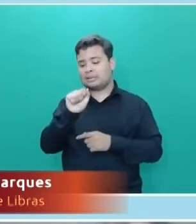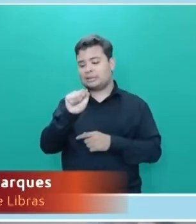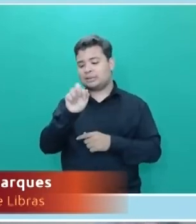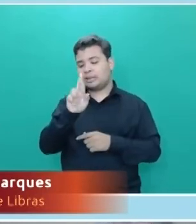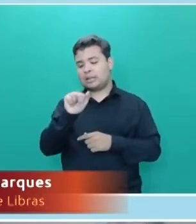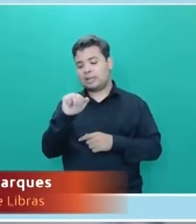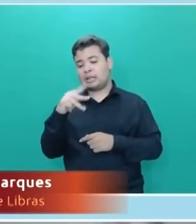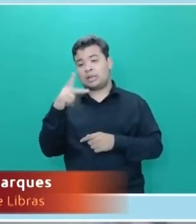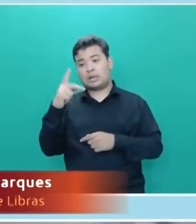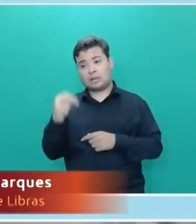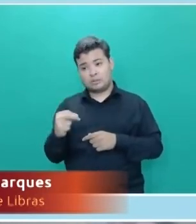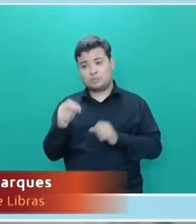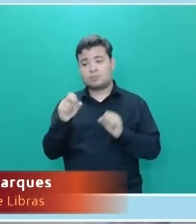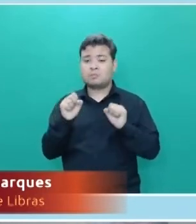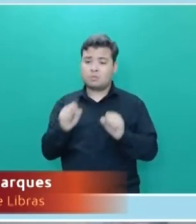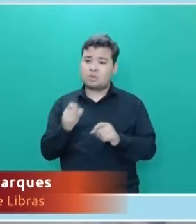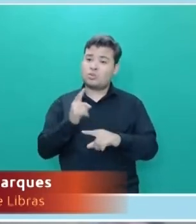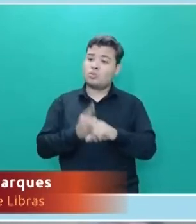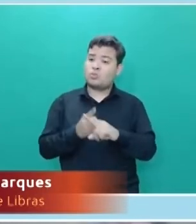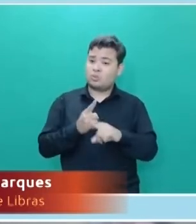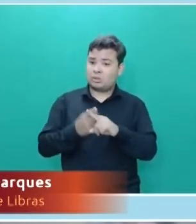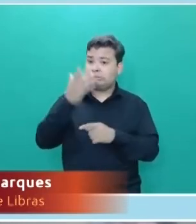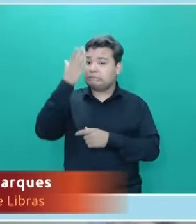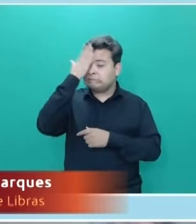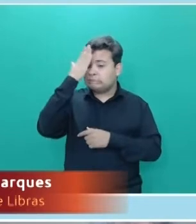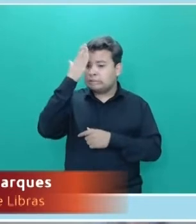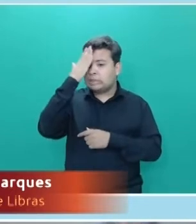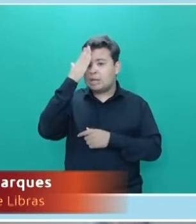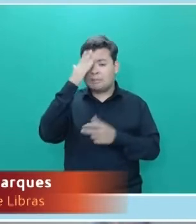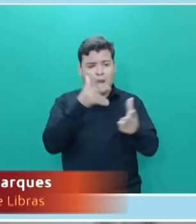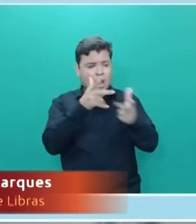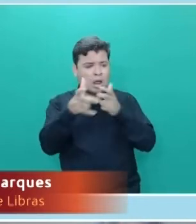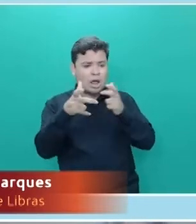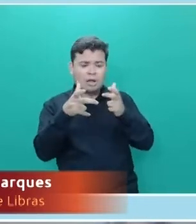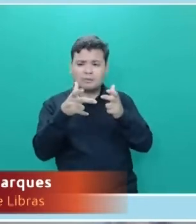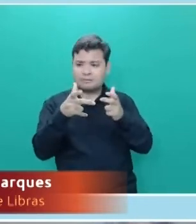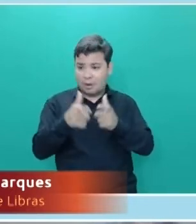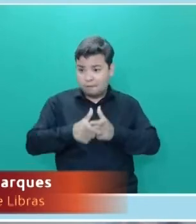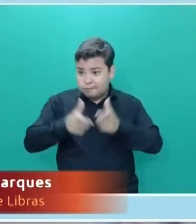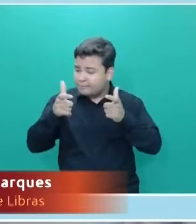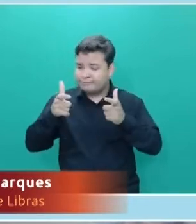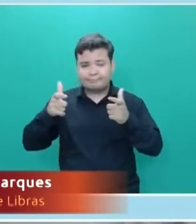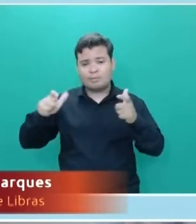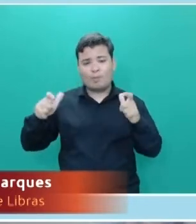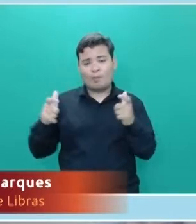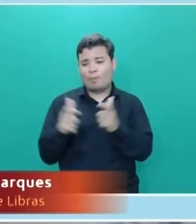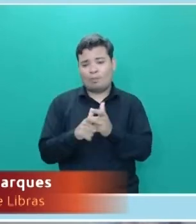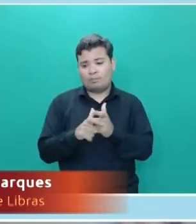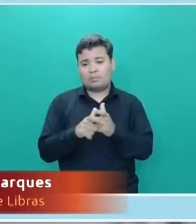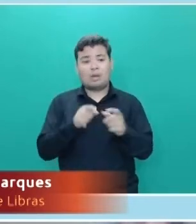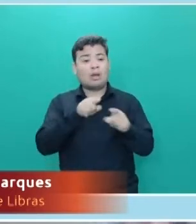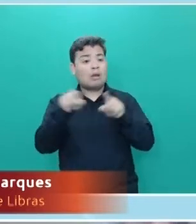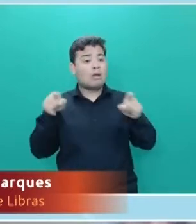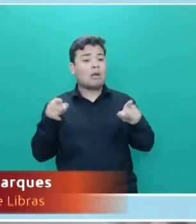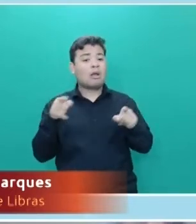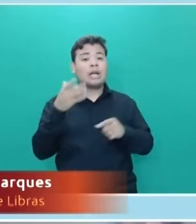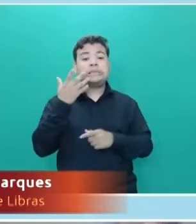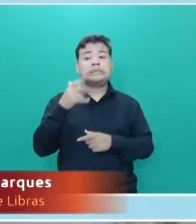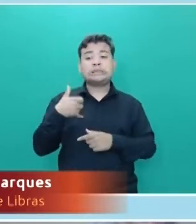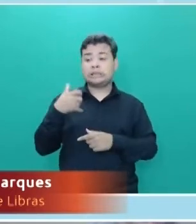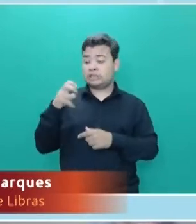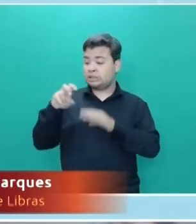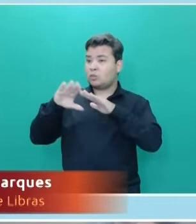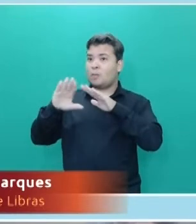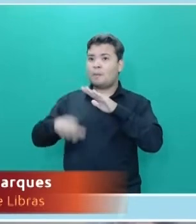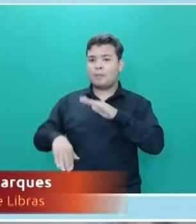a gente teve uma baixa muito grande na maioria dos imunizantes para as crianças menores de 5 anos. Então, a gente está com